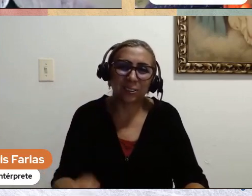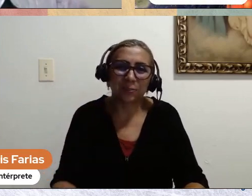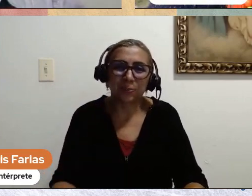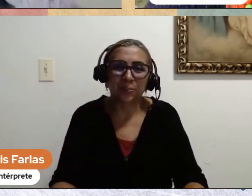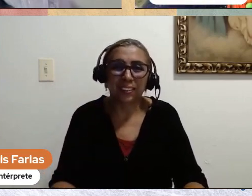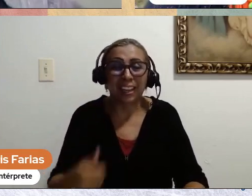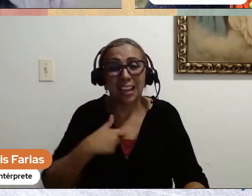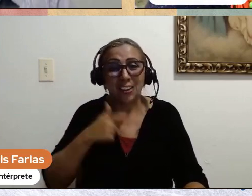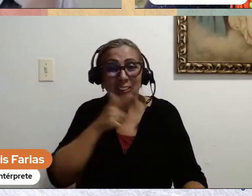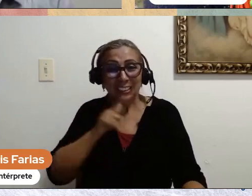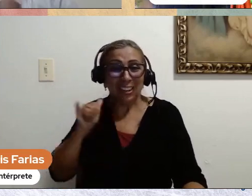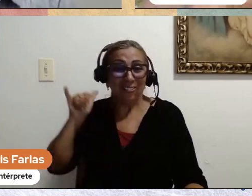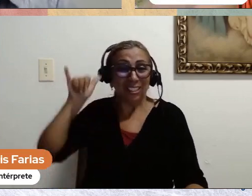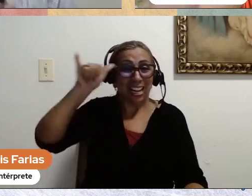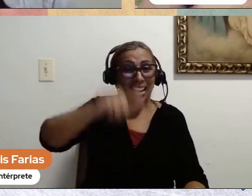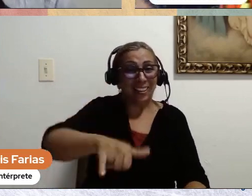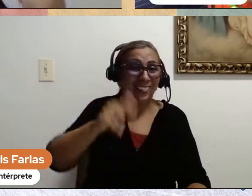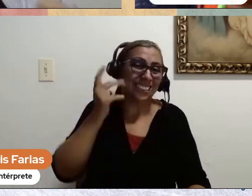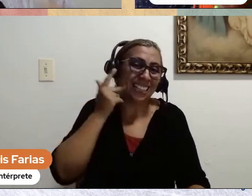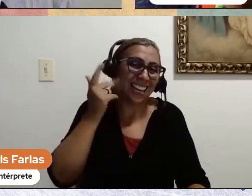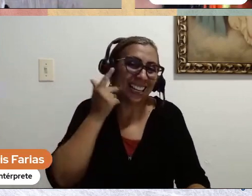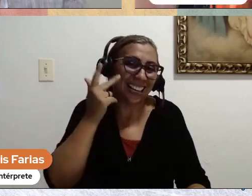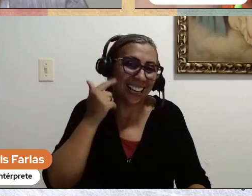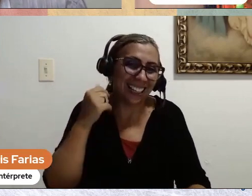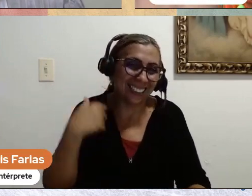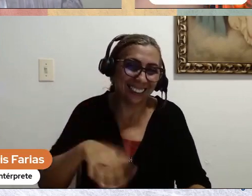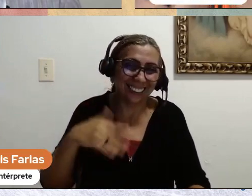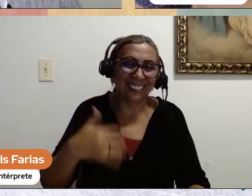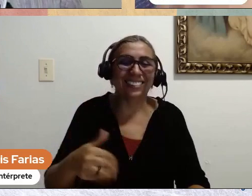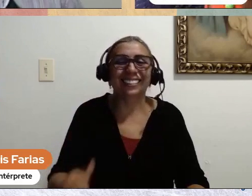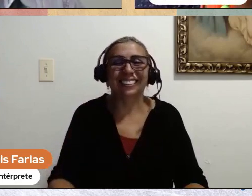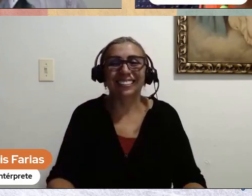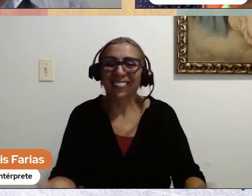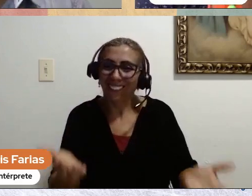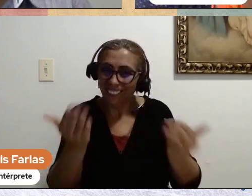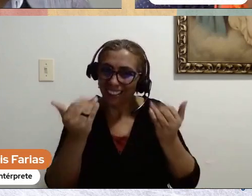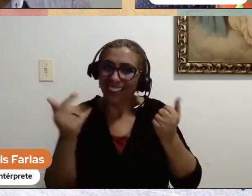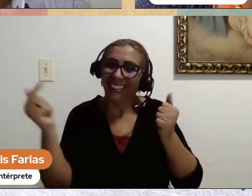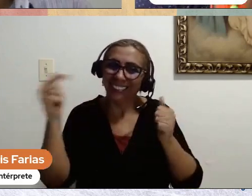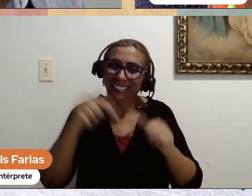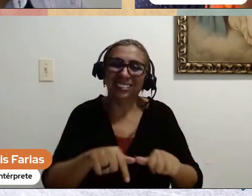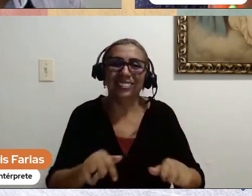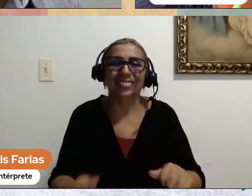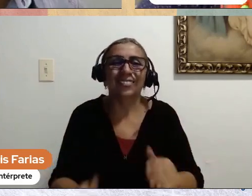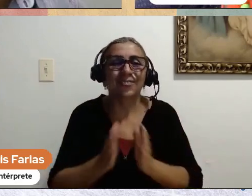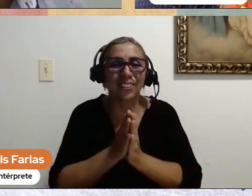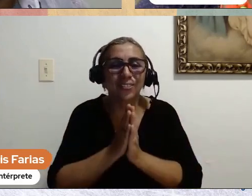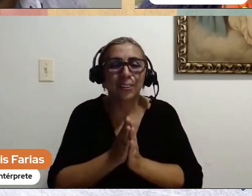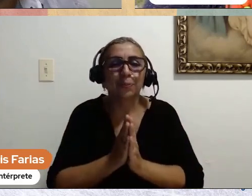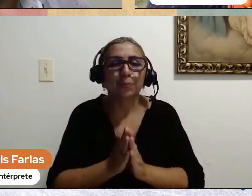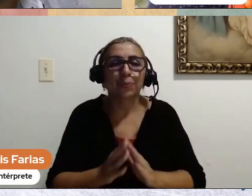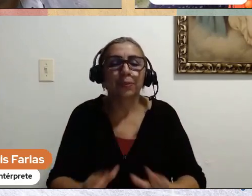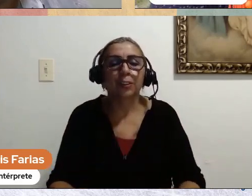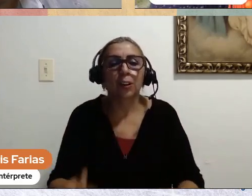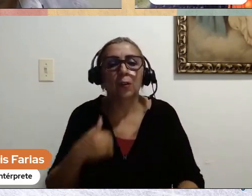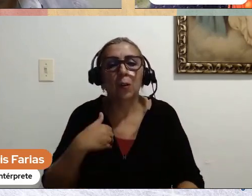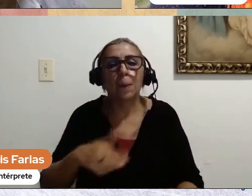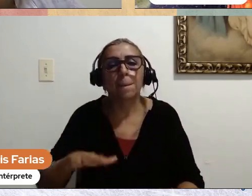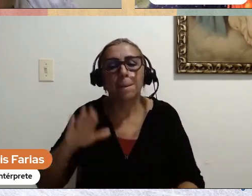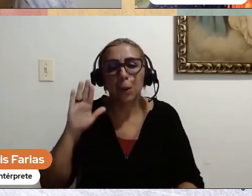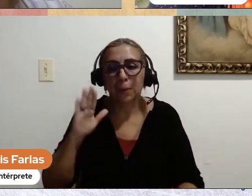Ceará. Ei! Vem aqui na BCH, por favor. Então, eu vou cumprir a promessa de